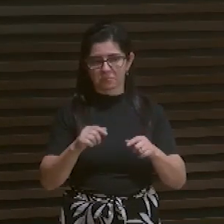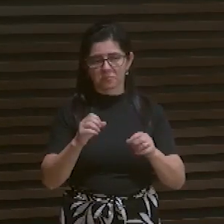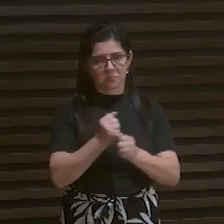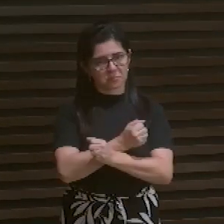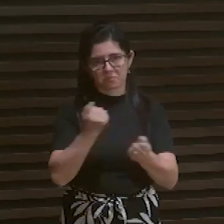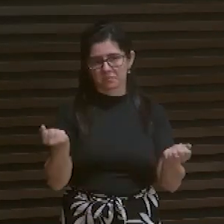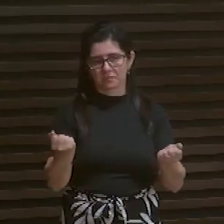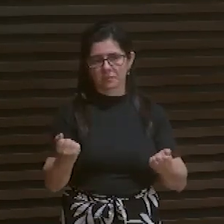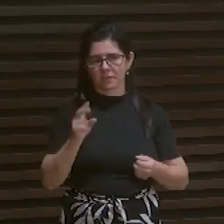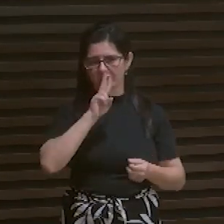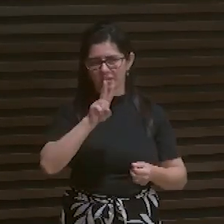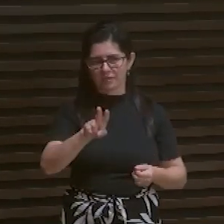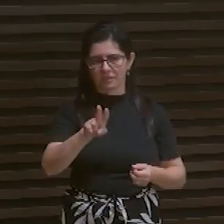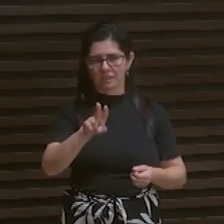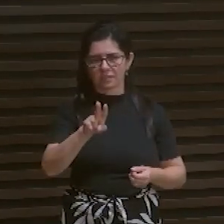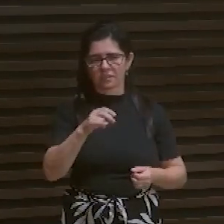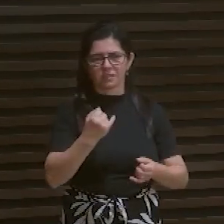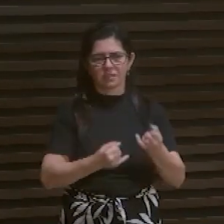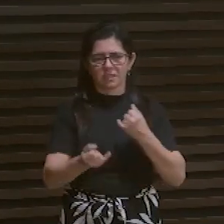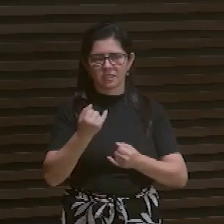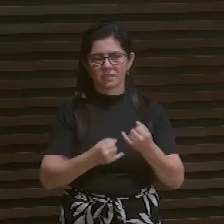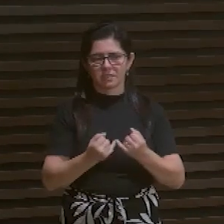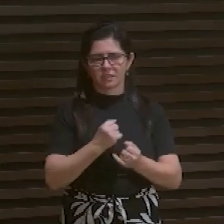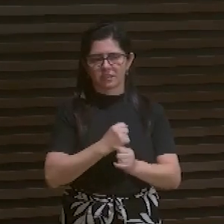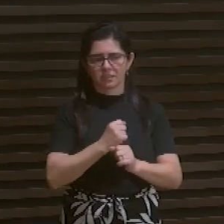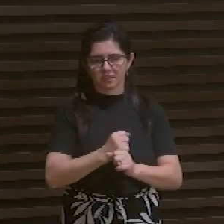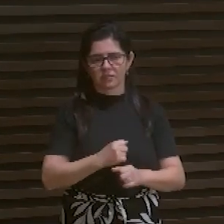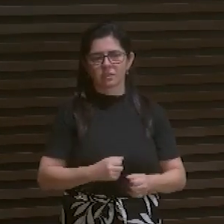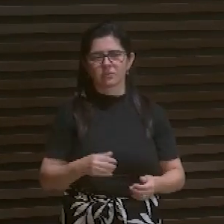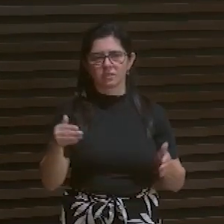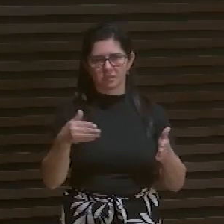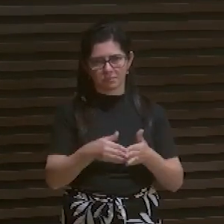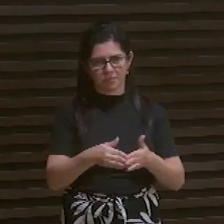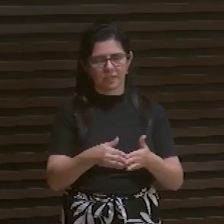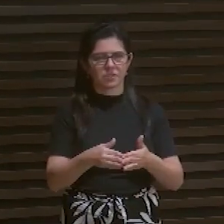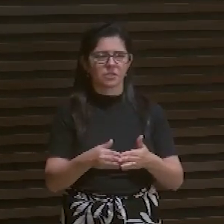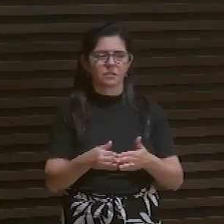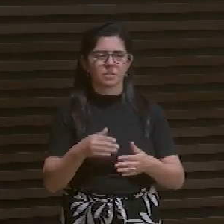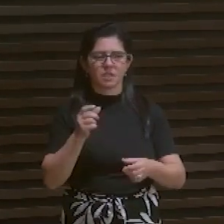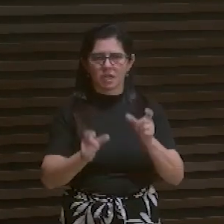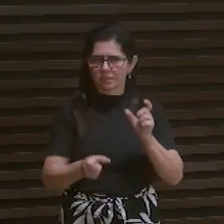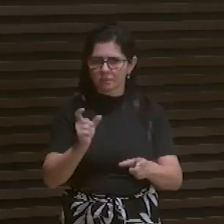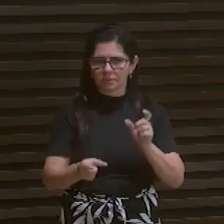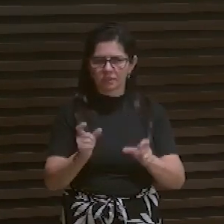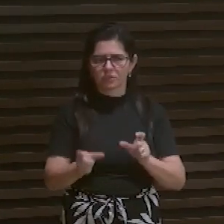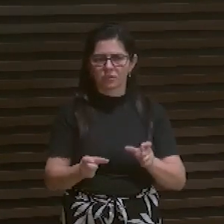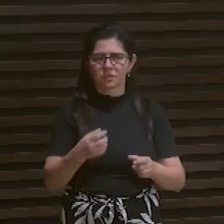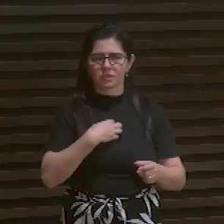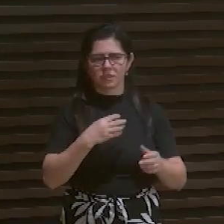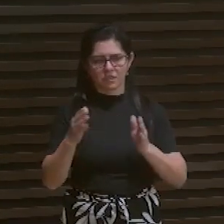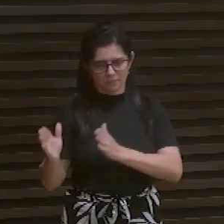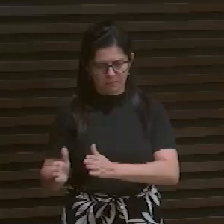impede tanta coisa. Impede a pessoa de sentir o cheiro do irmão do lado. Impede a pessoa de